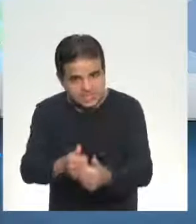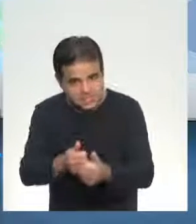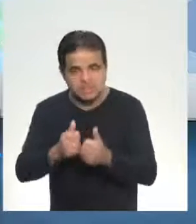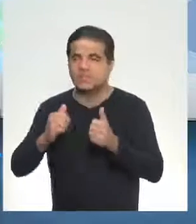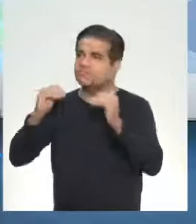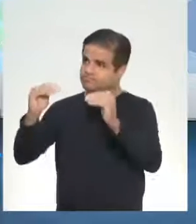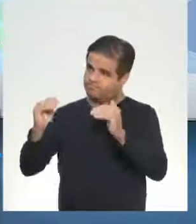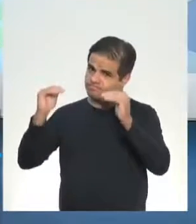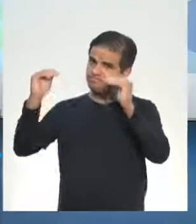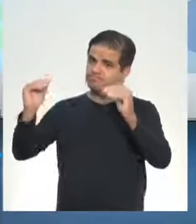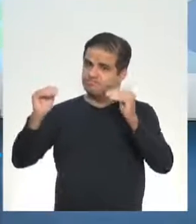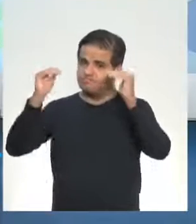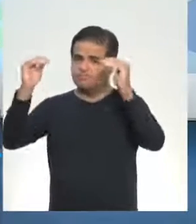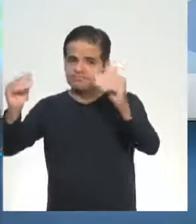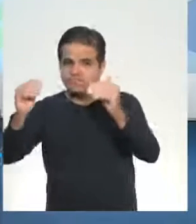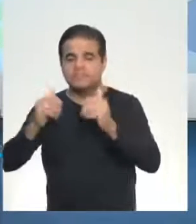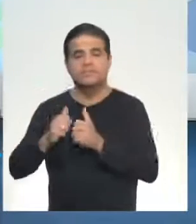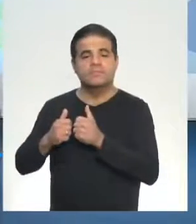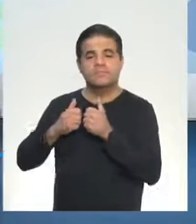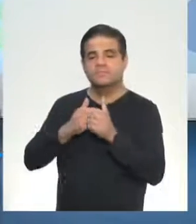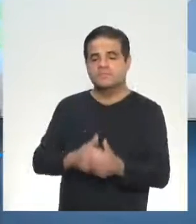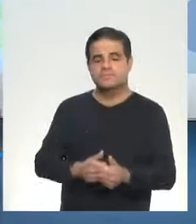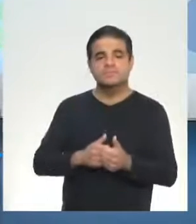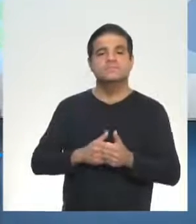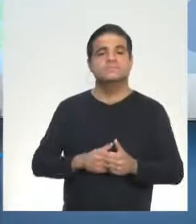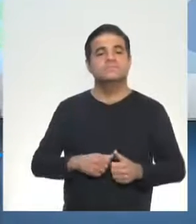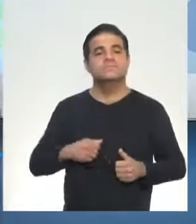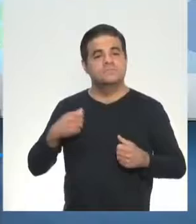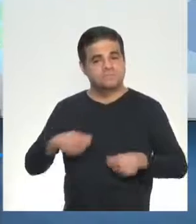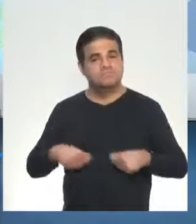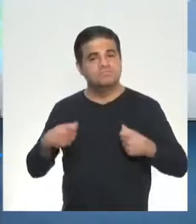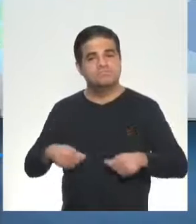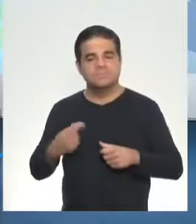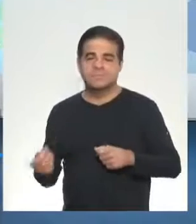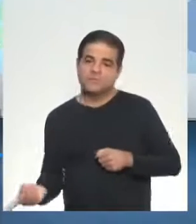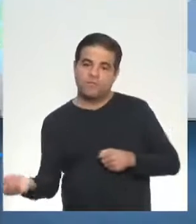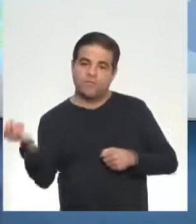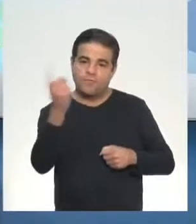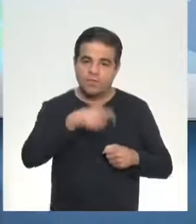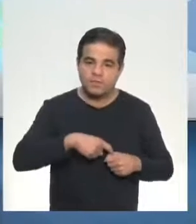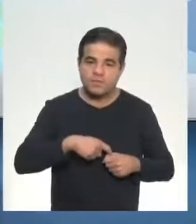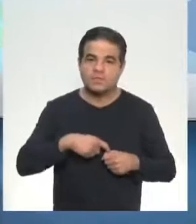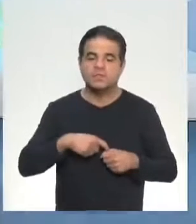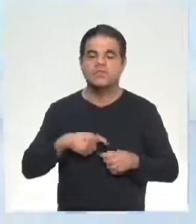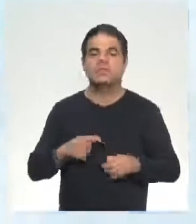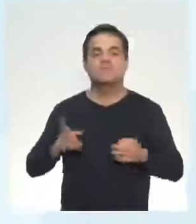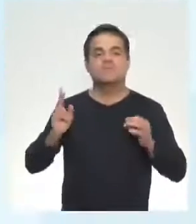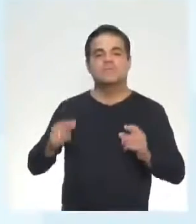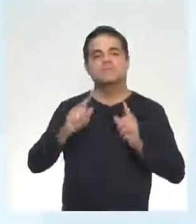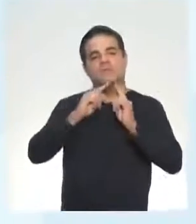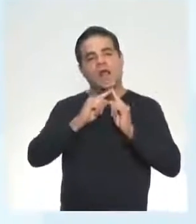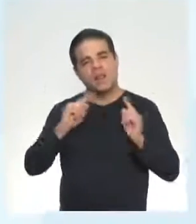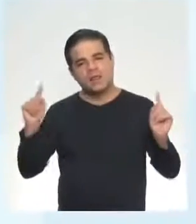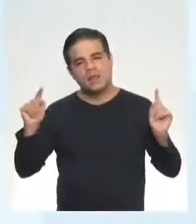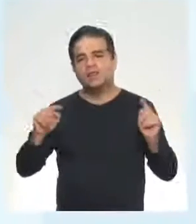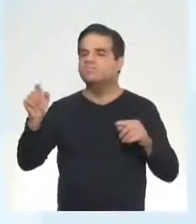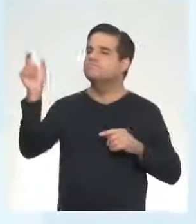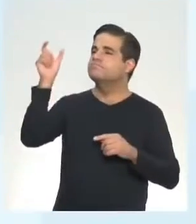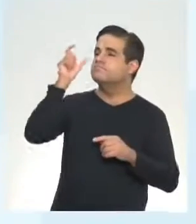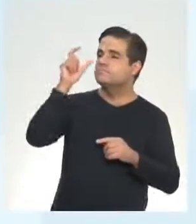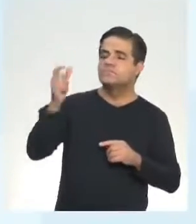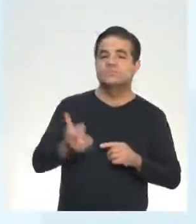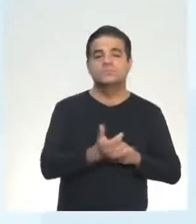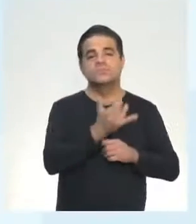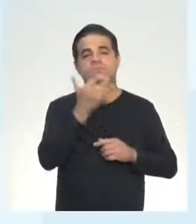de respeitar uma hierarquia. Isso mesmo. Né? Voltando um pouquinho aí ainda na mesma linha, observem